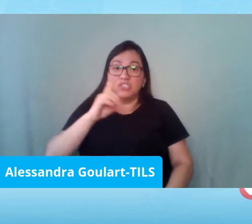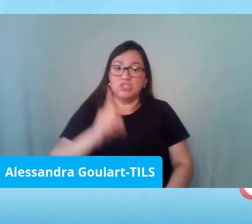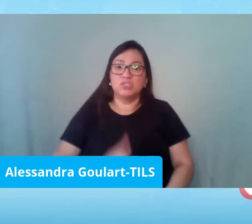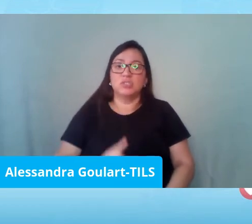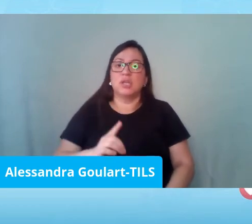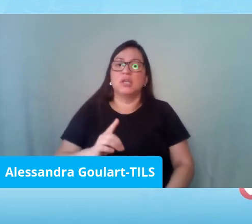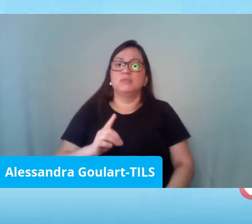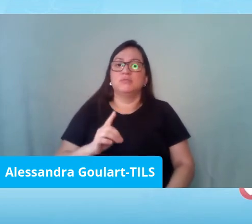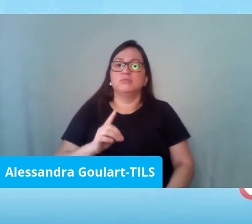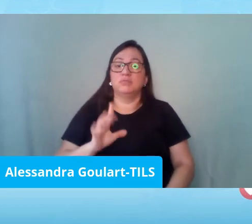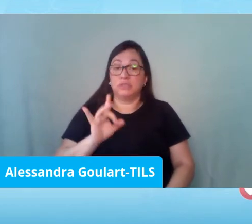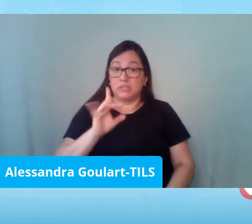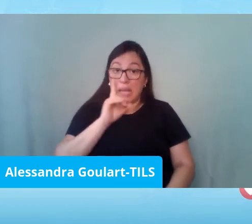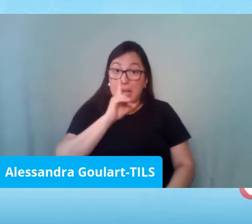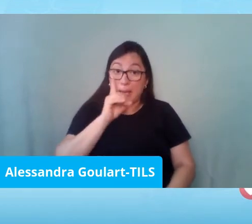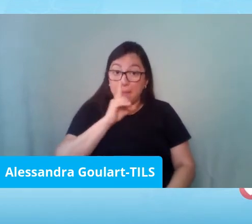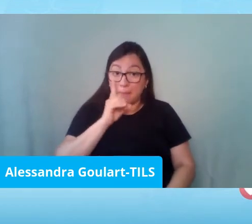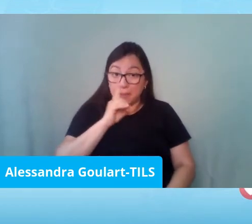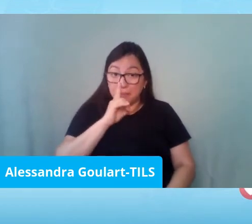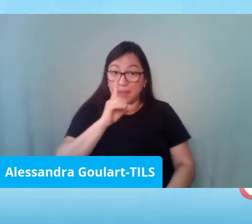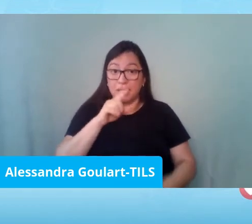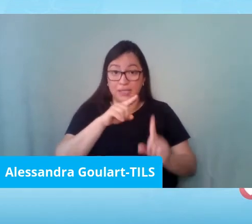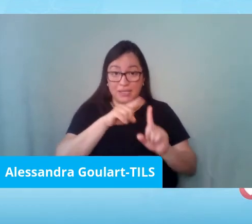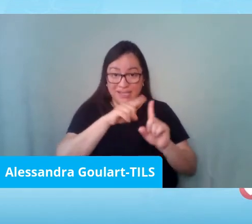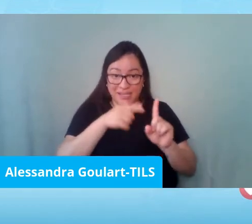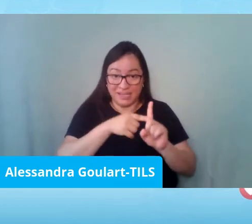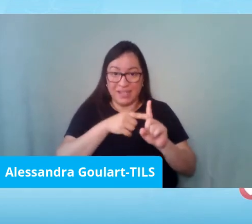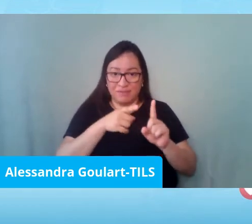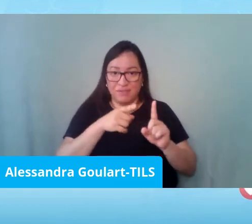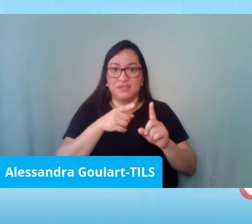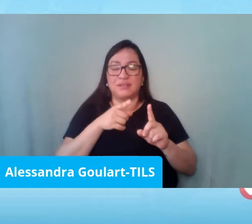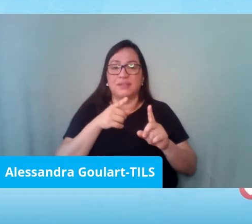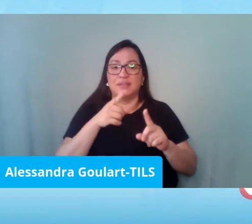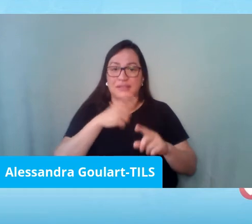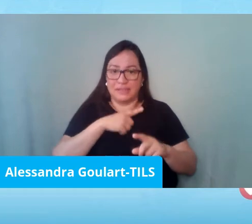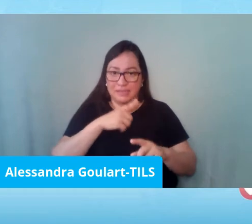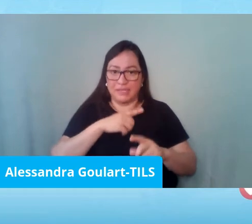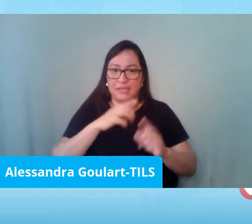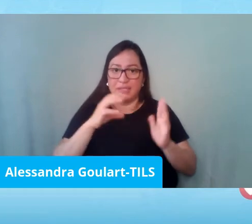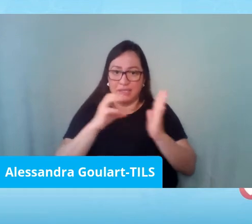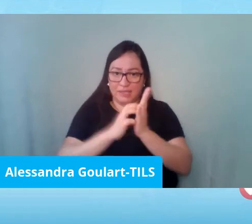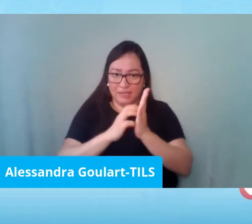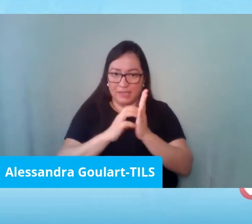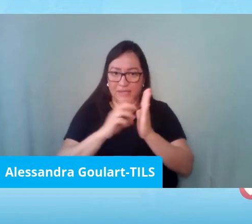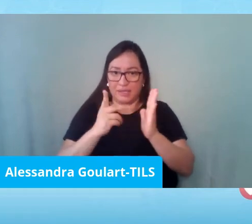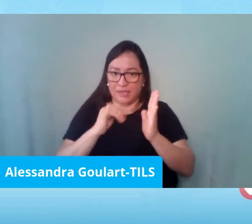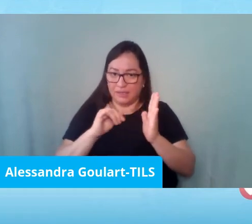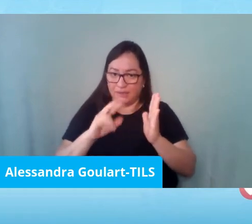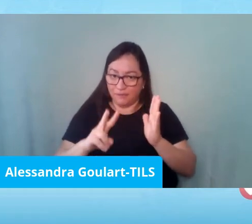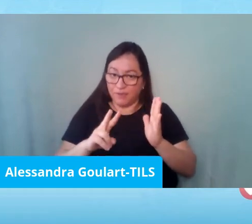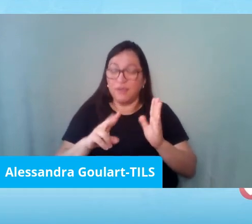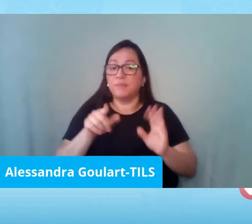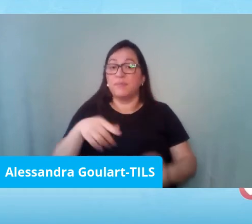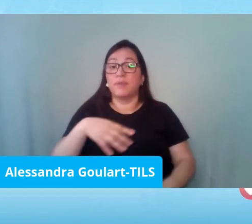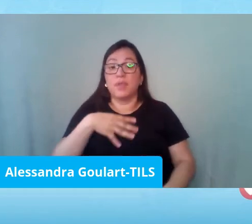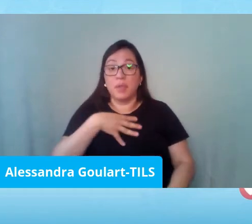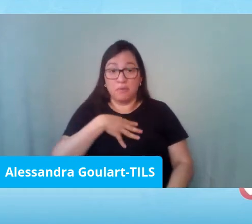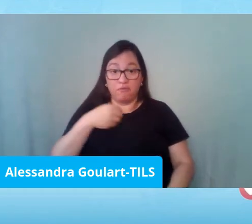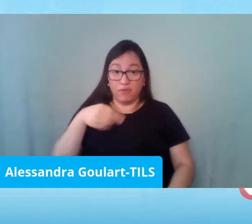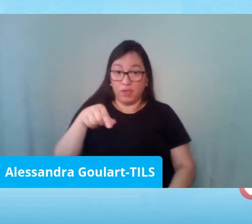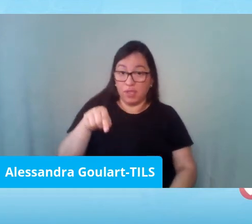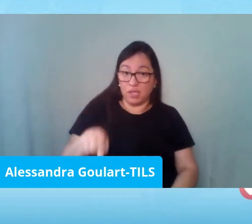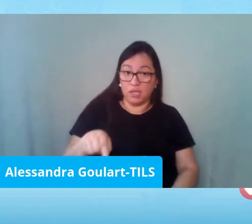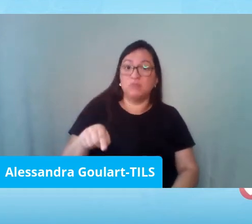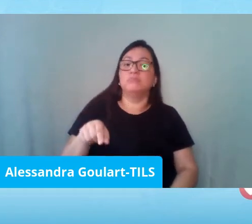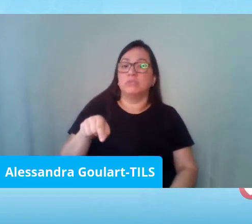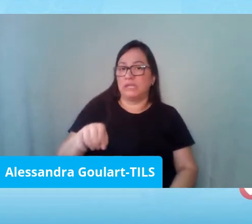vida. Estou falando do Rio Grande do Sul, tá? Talvez se tem alguém de outros estados pode ser um pouquinho diferente. Né, o Ministério da Saúde